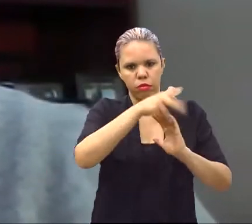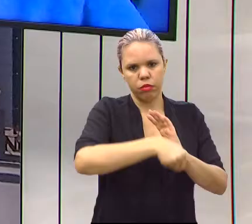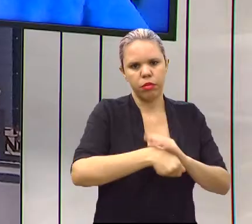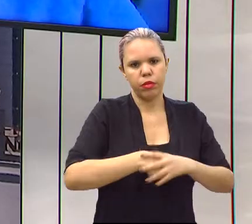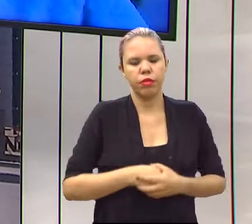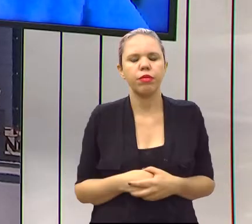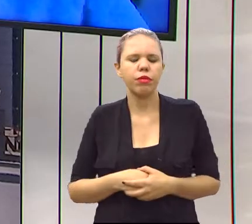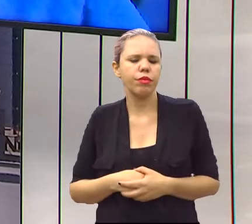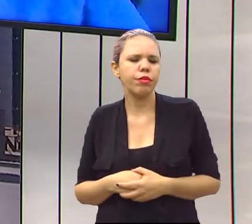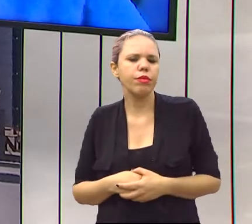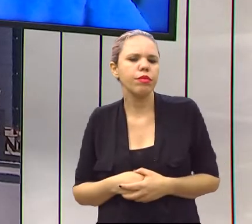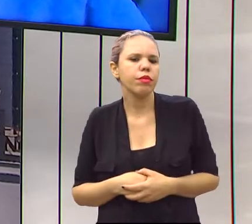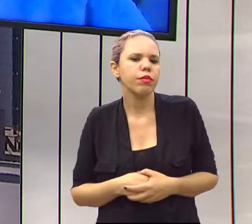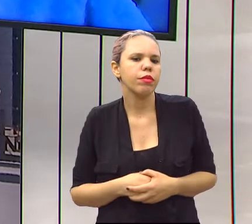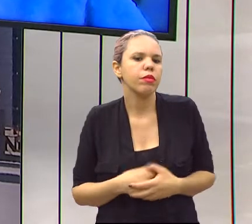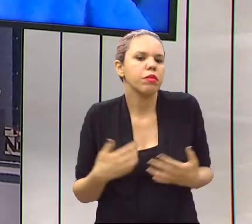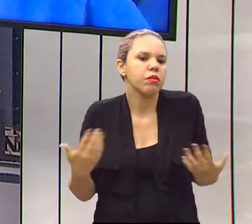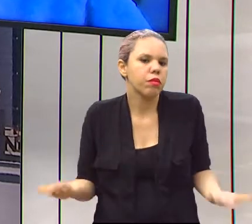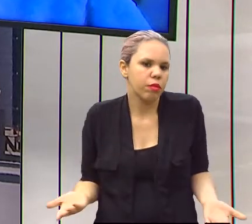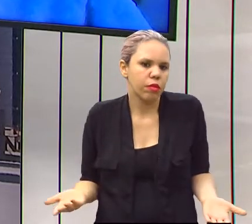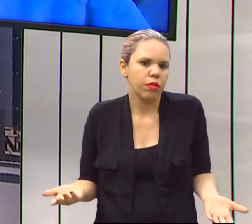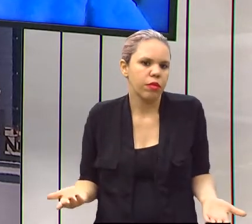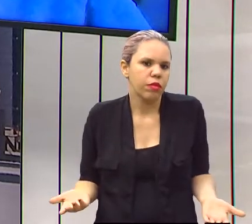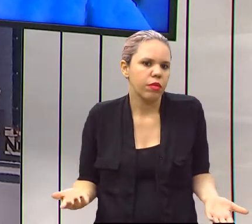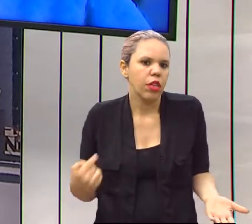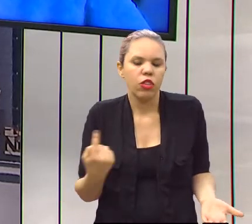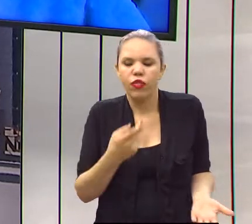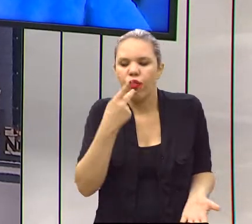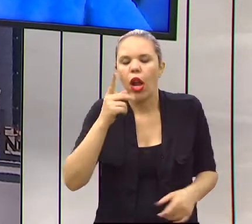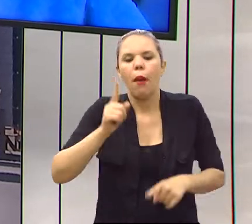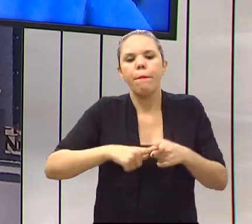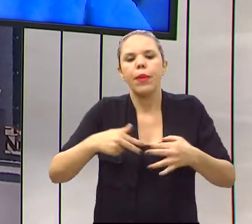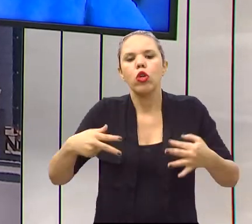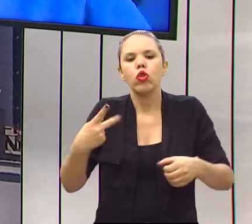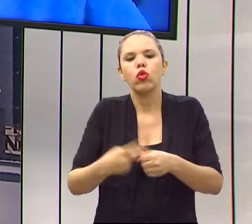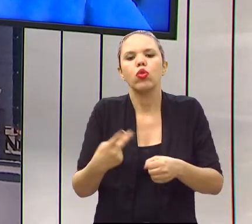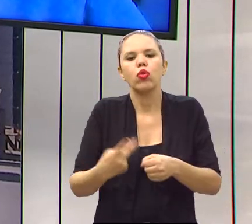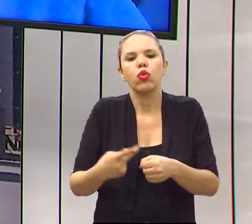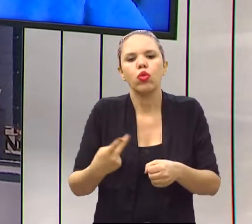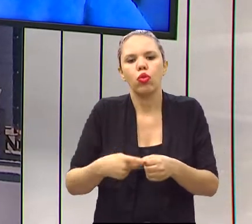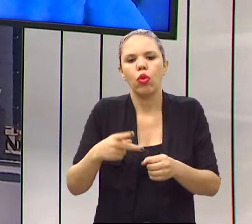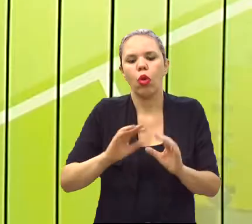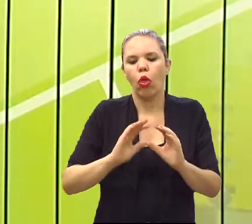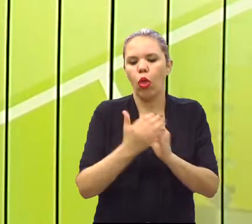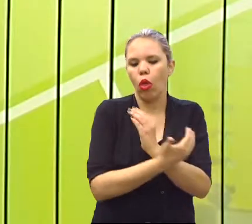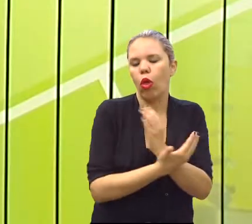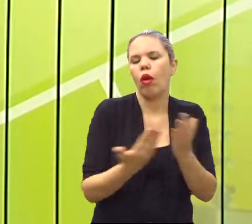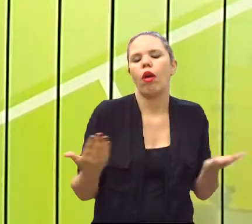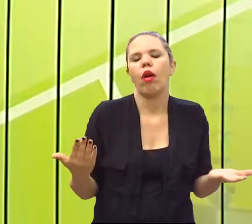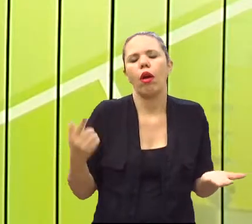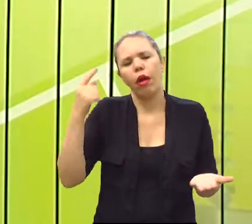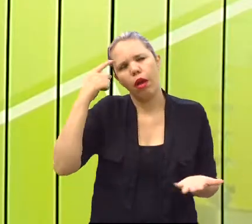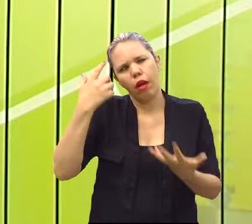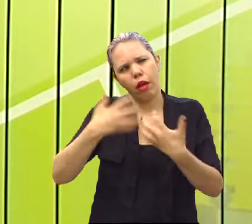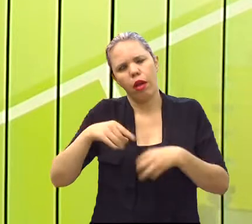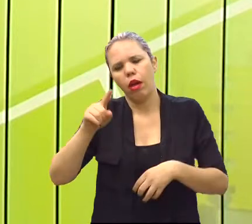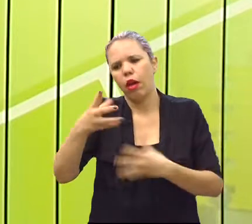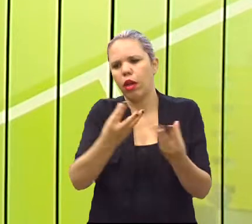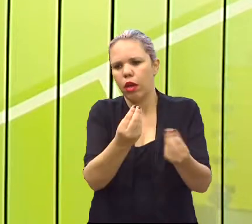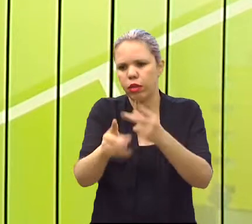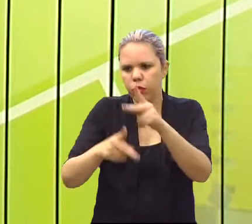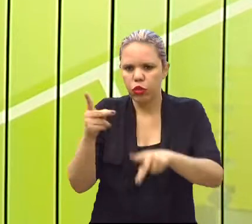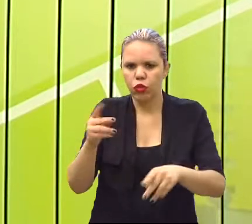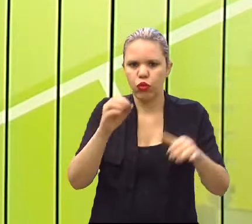ambiente. Quando a gente fala, então, nessa questão da embalagem, vamos pensar nisso. Muita gente pensa